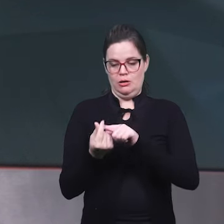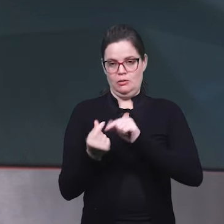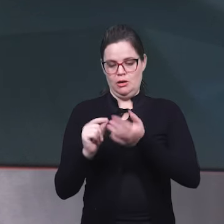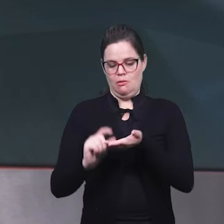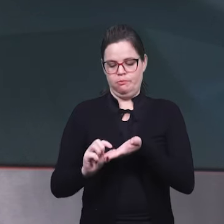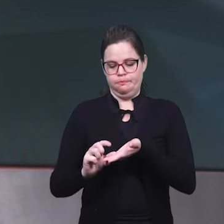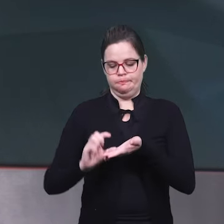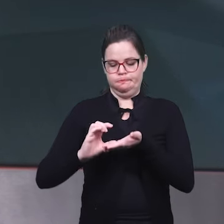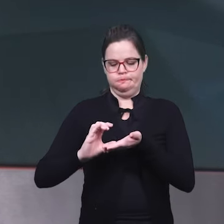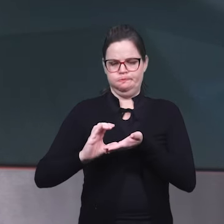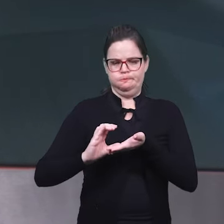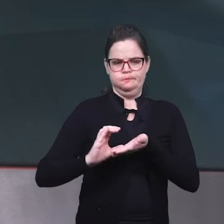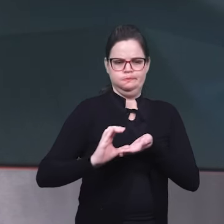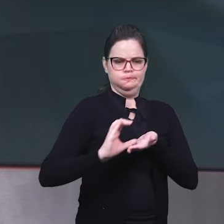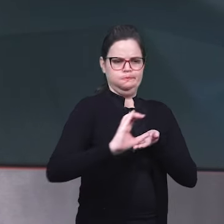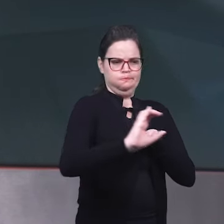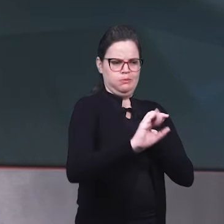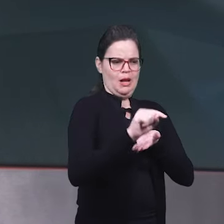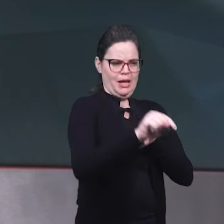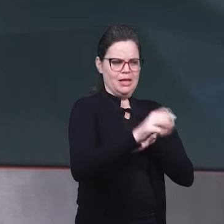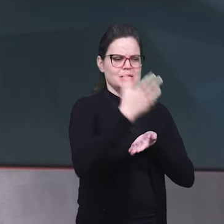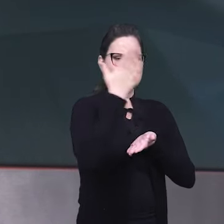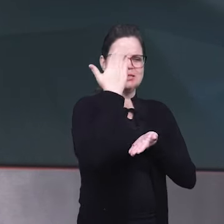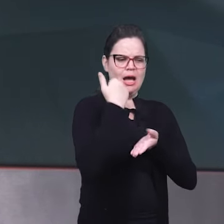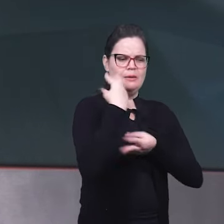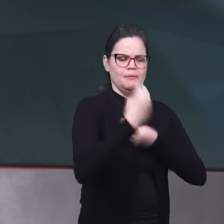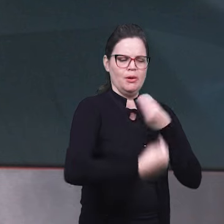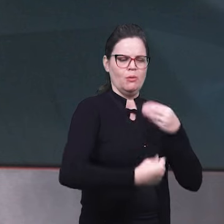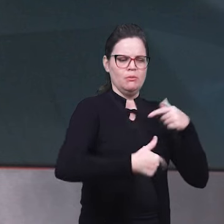tem força de trabalho,